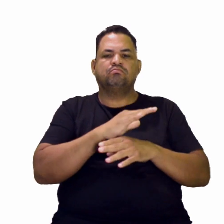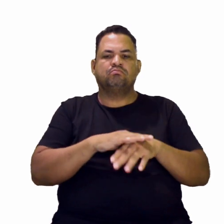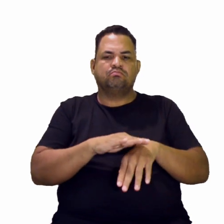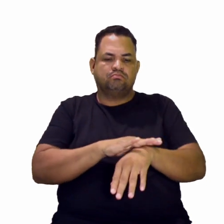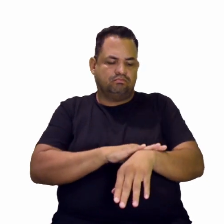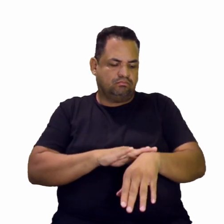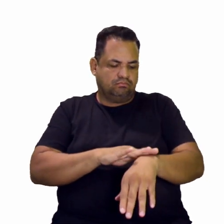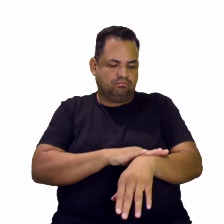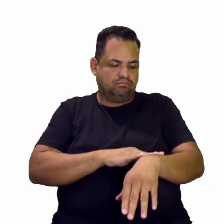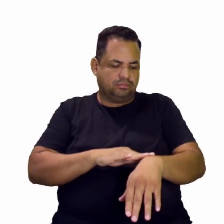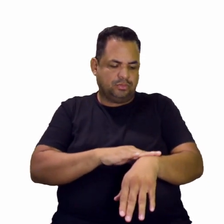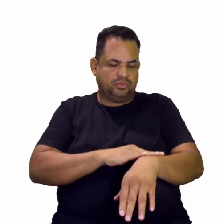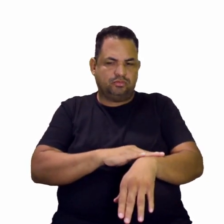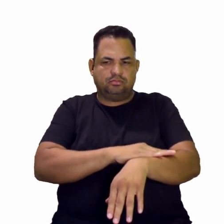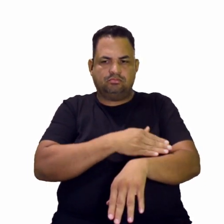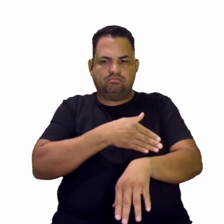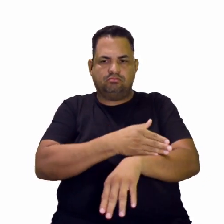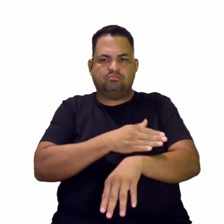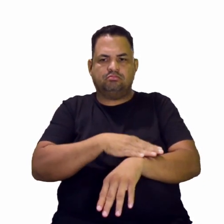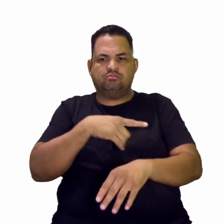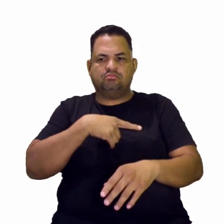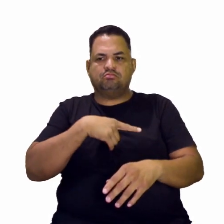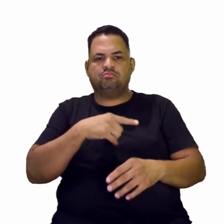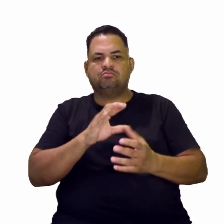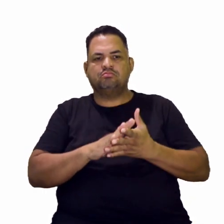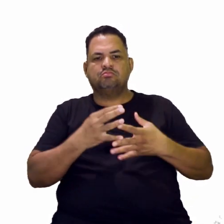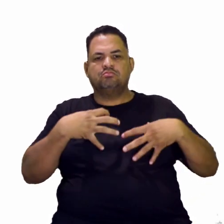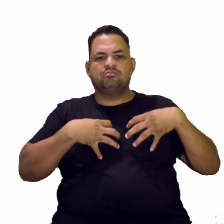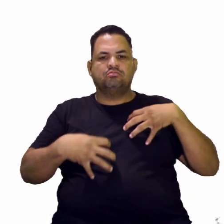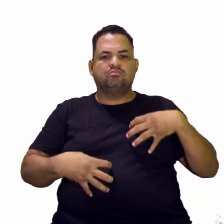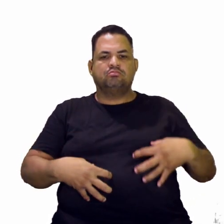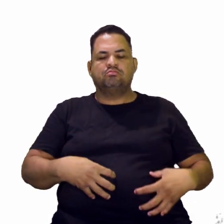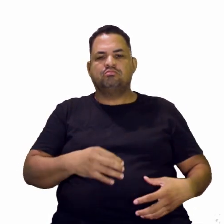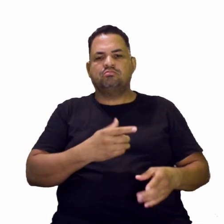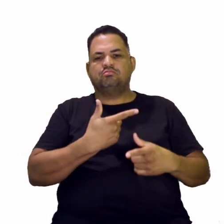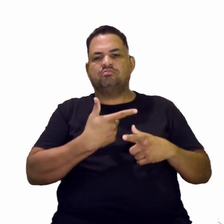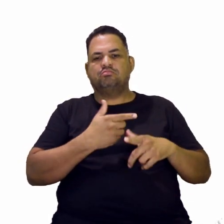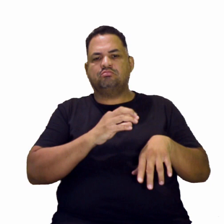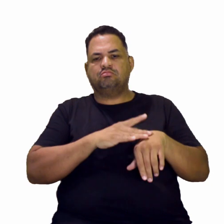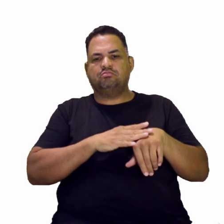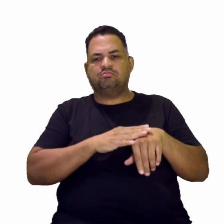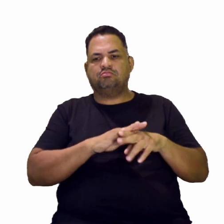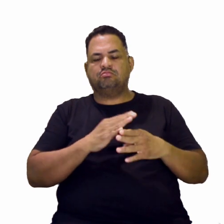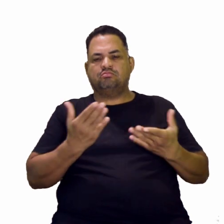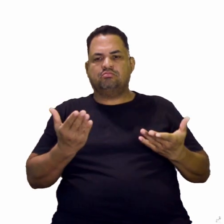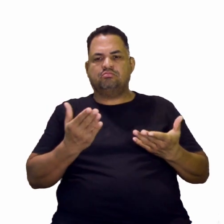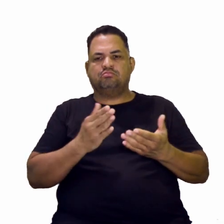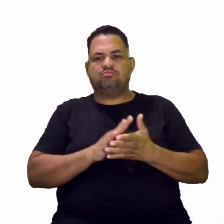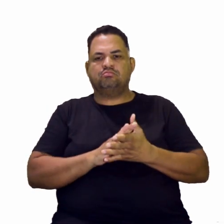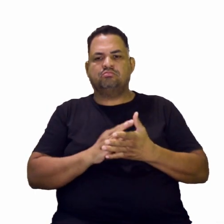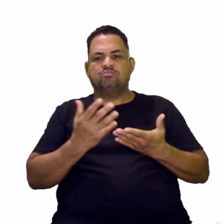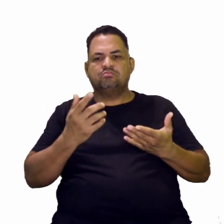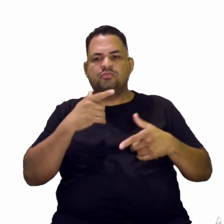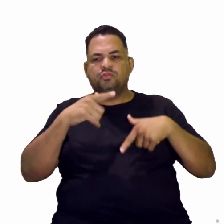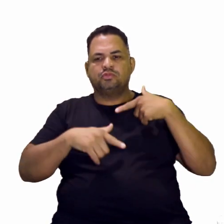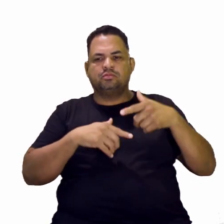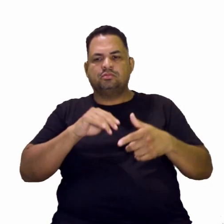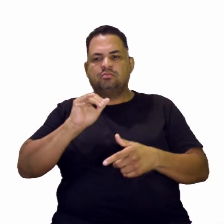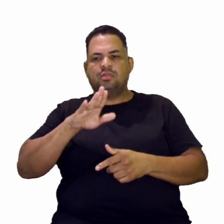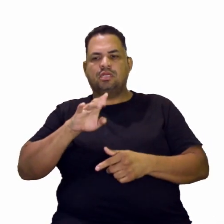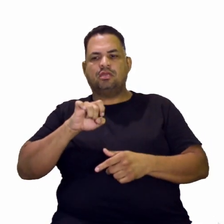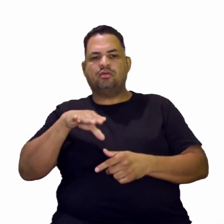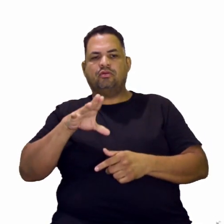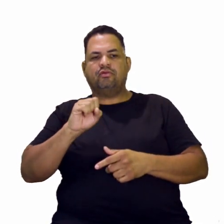imposta pela pele, causando sérios danos aos organismos. Nesses casos, a ação dos macrófagos conduzidas